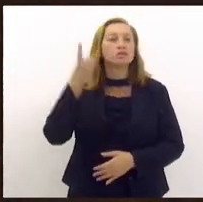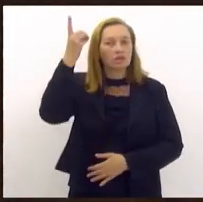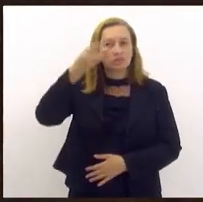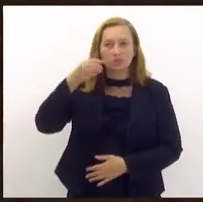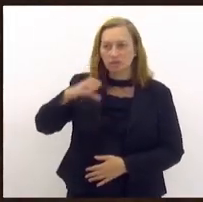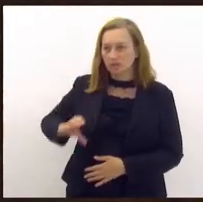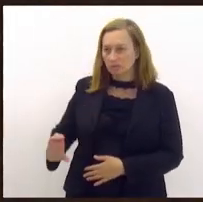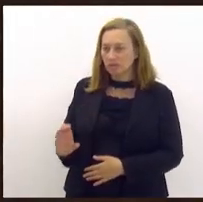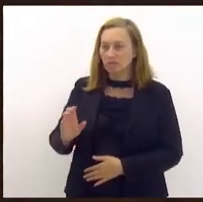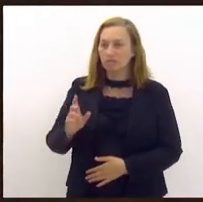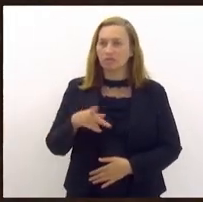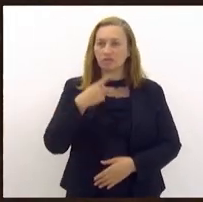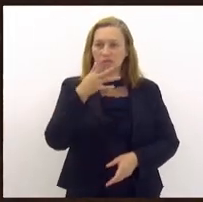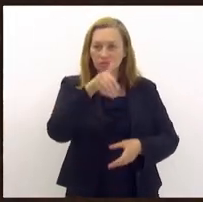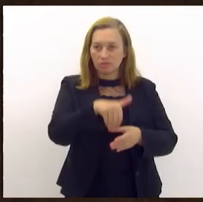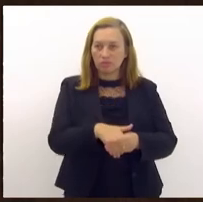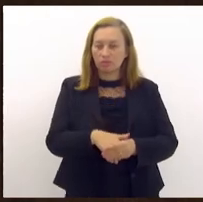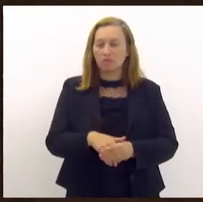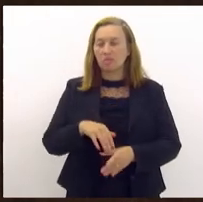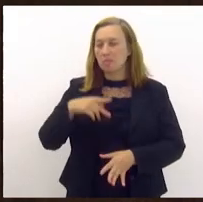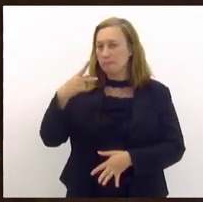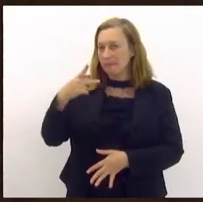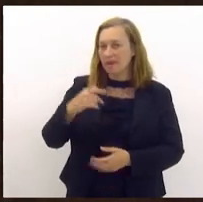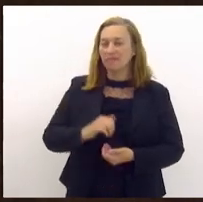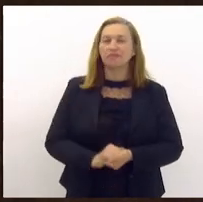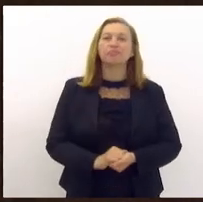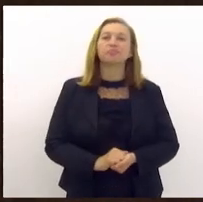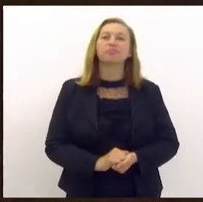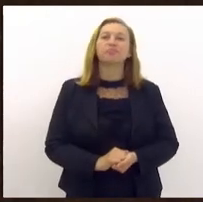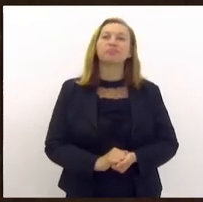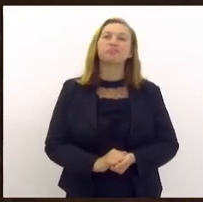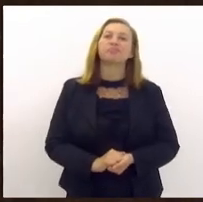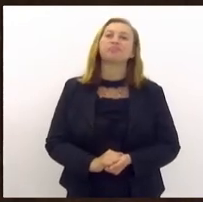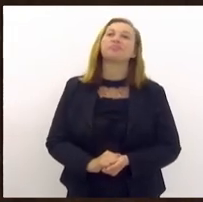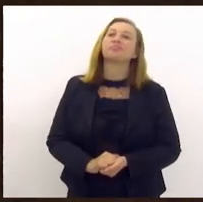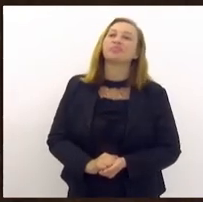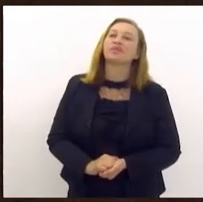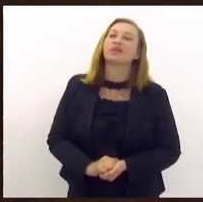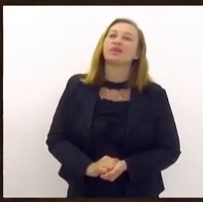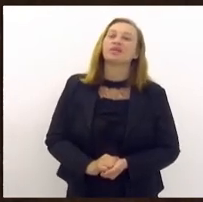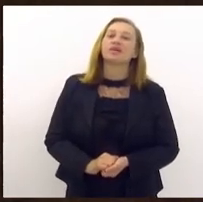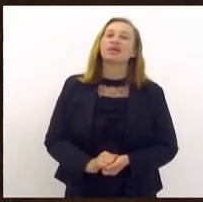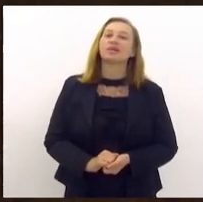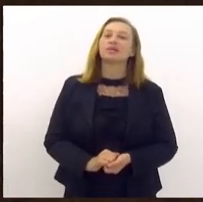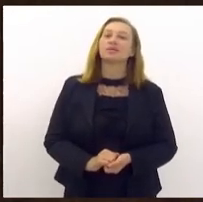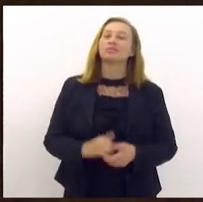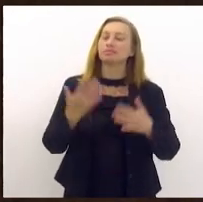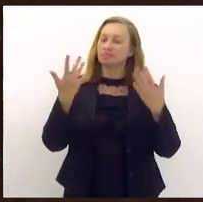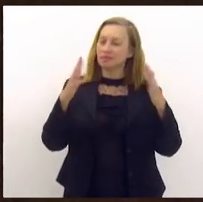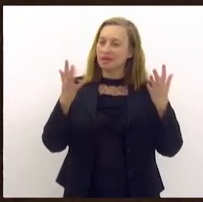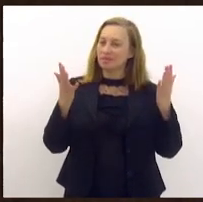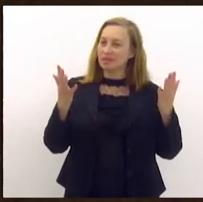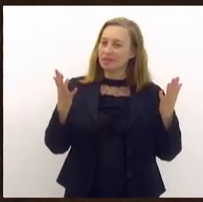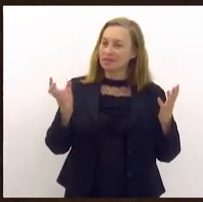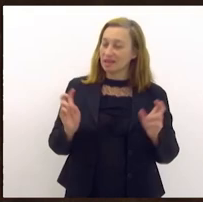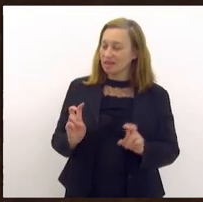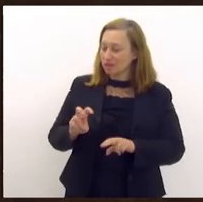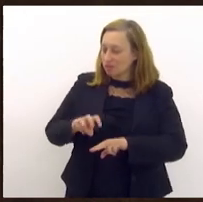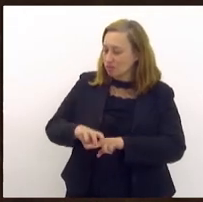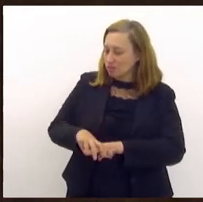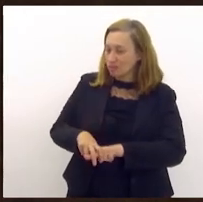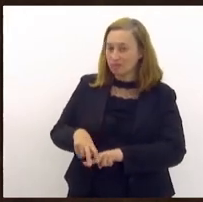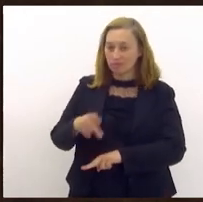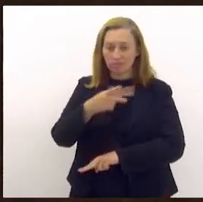para declaração de voto. Brevemente, para abrilhantar a sua passagem mais uma